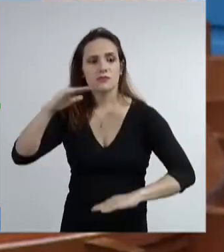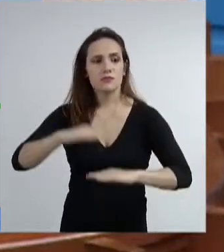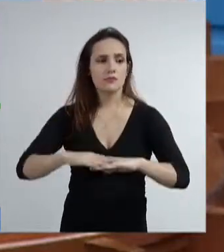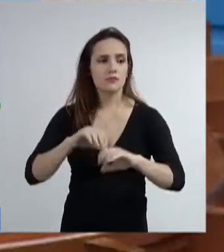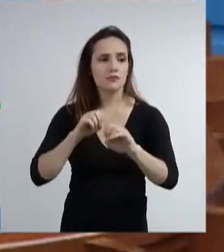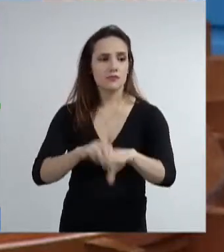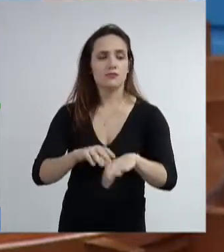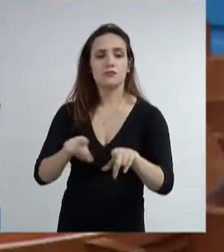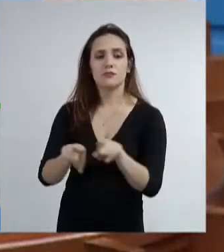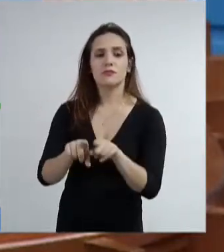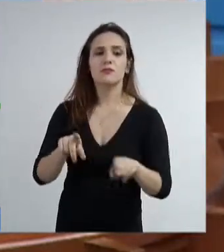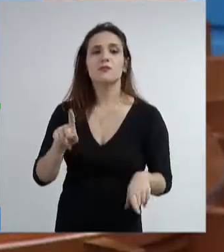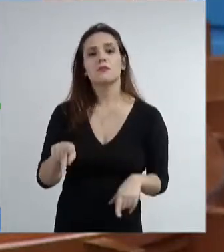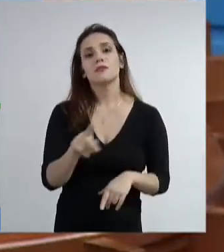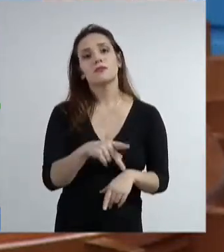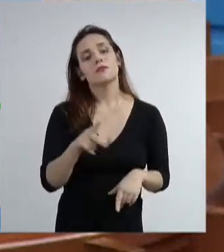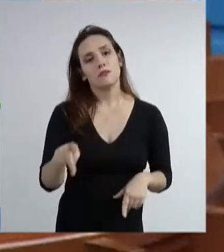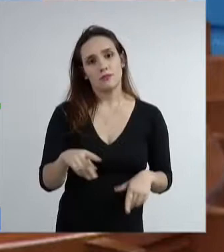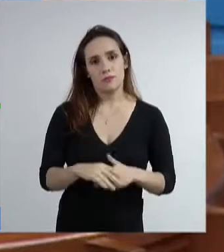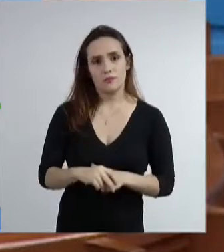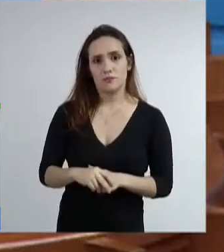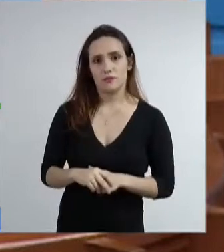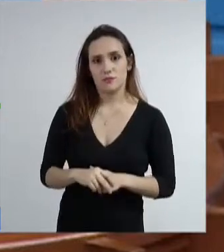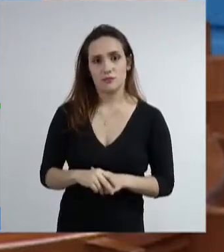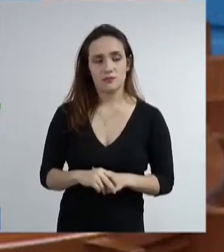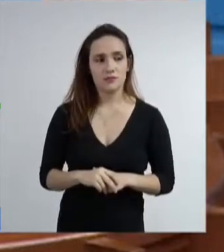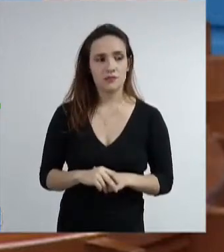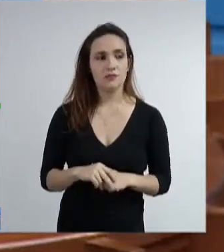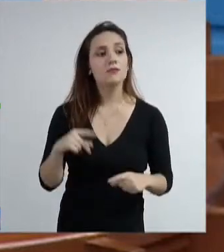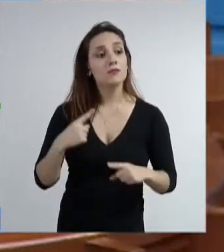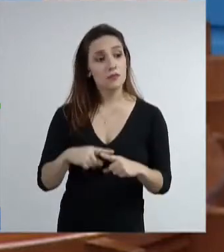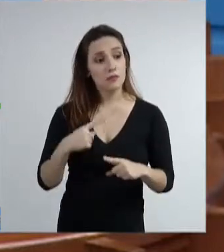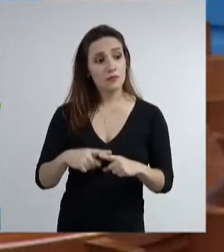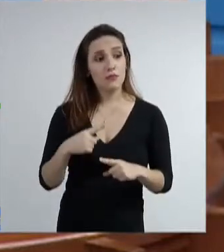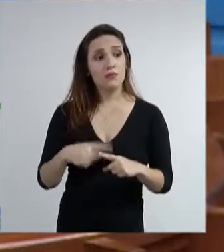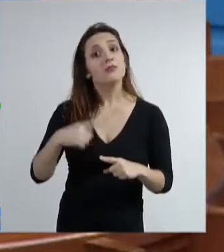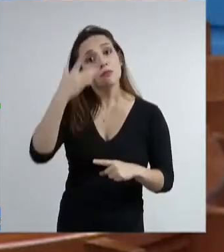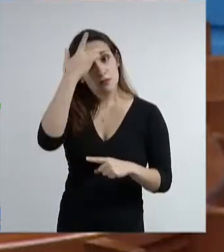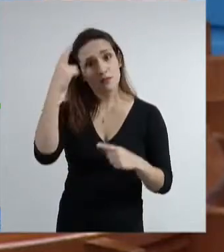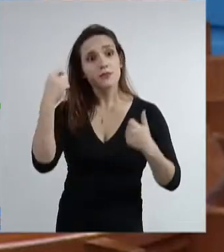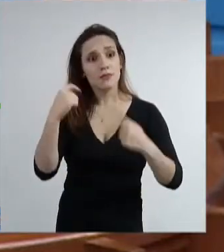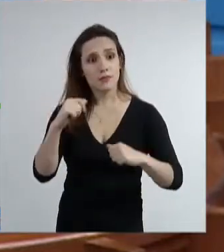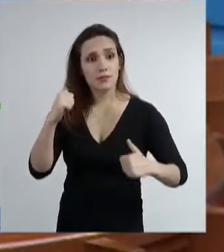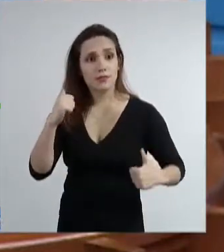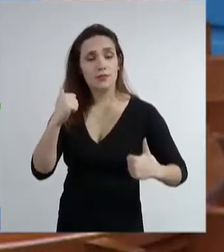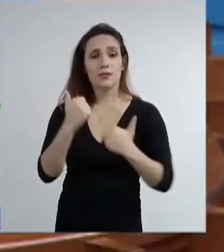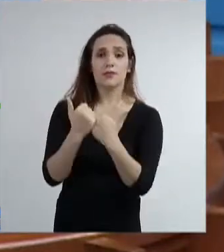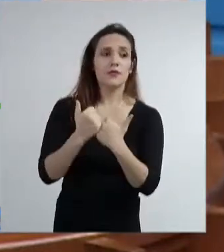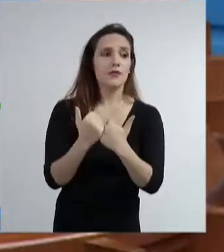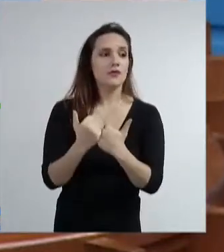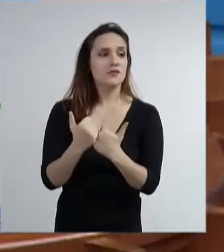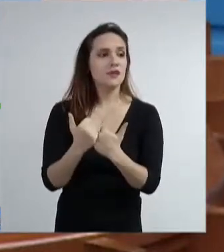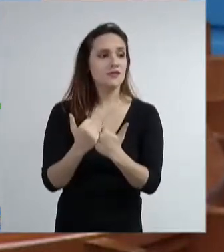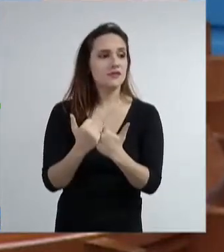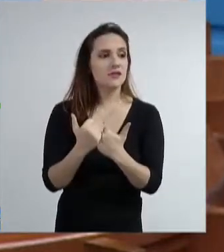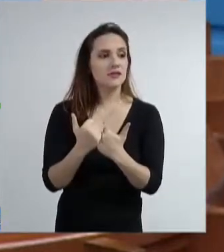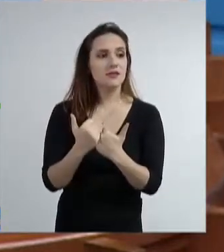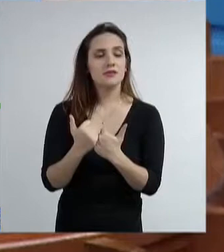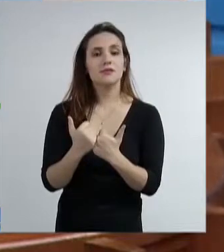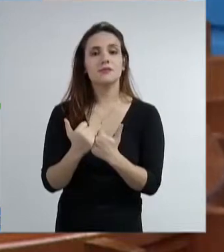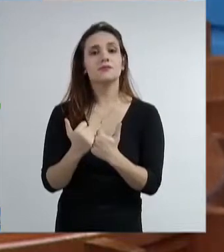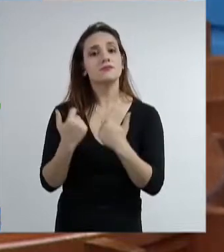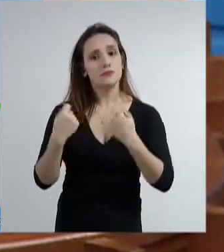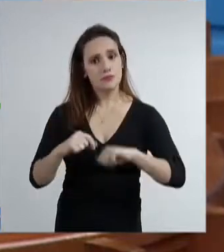os professores, porque também eles precisam de um suporte. eles precisam de ter a condição de